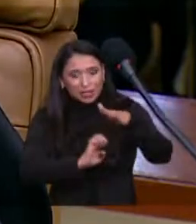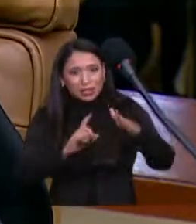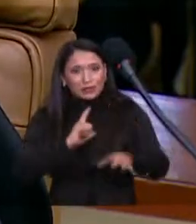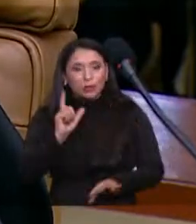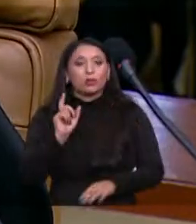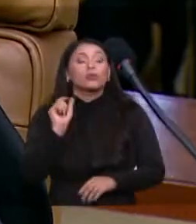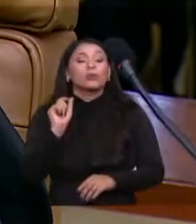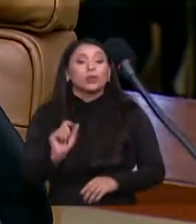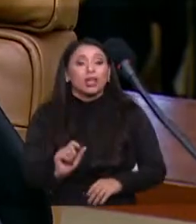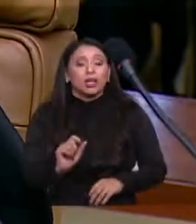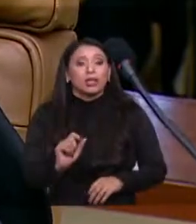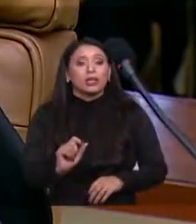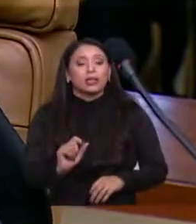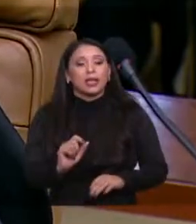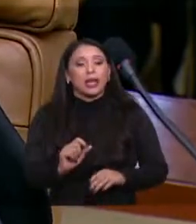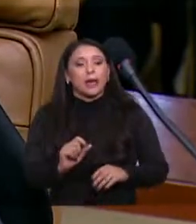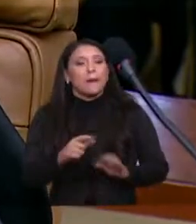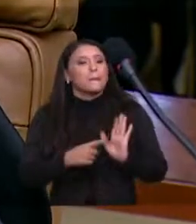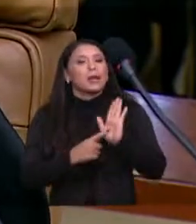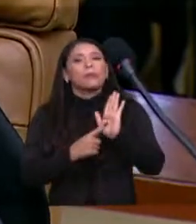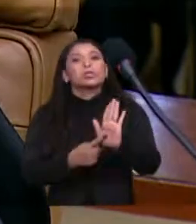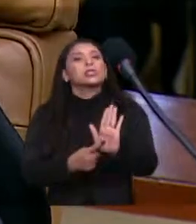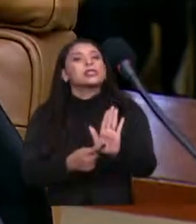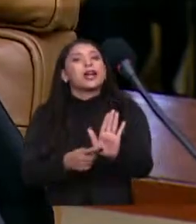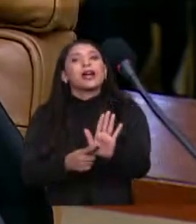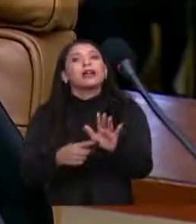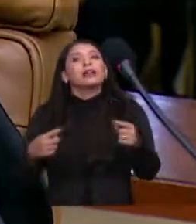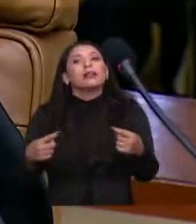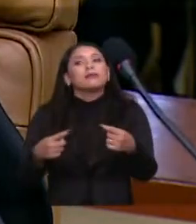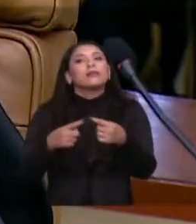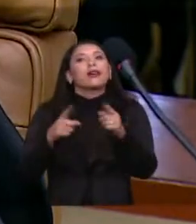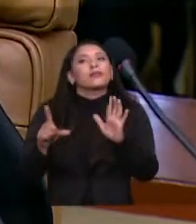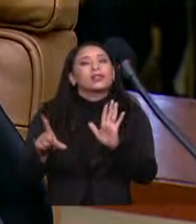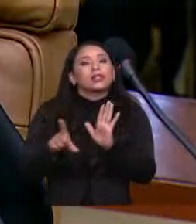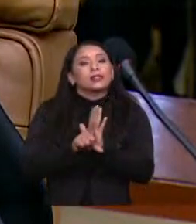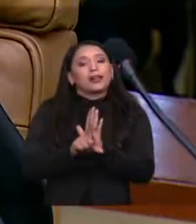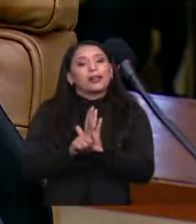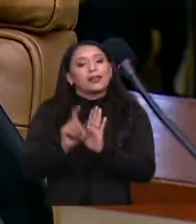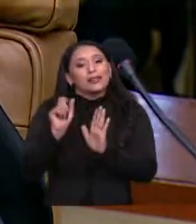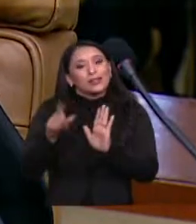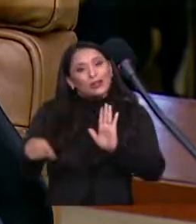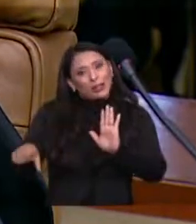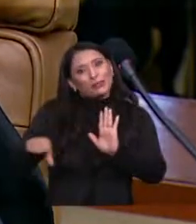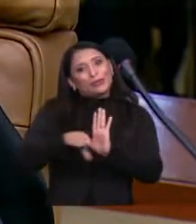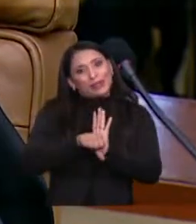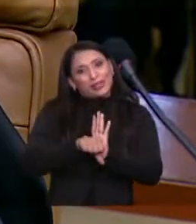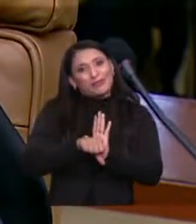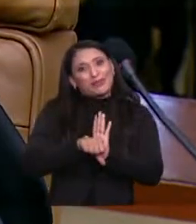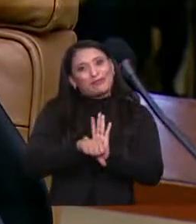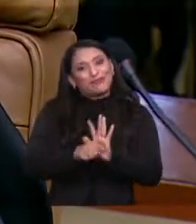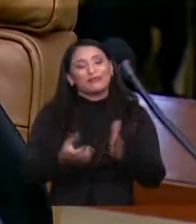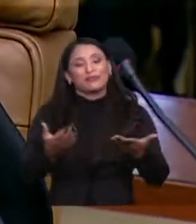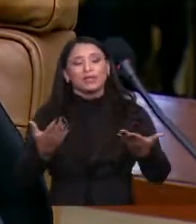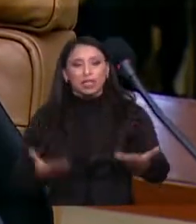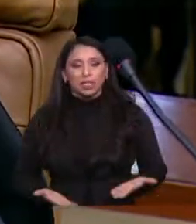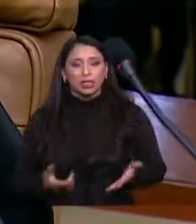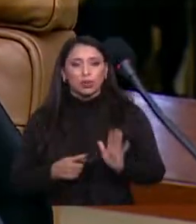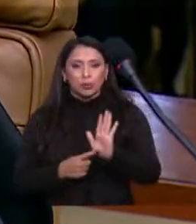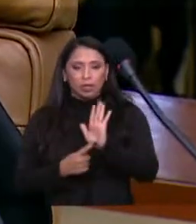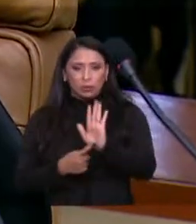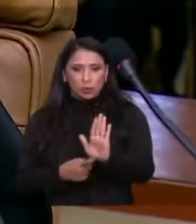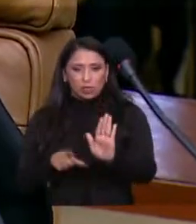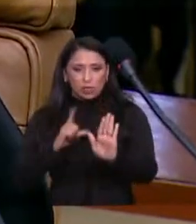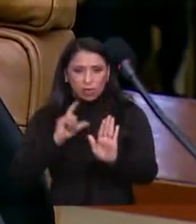justamente para dar aparência de ilicitude ao produto do delito anterior a título